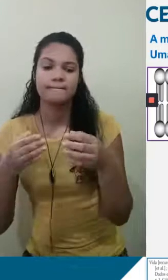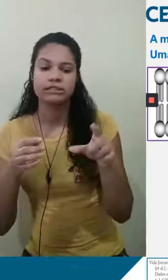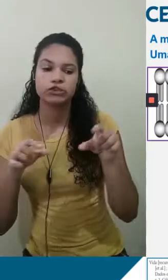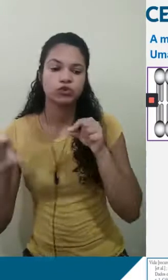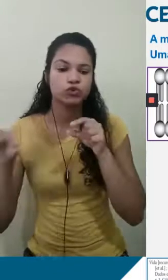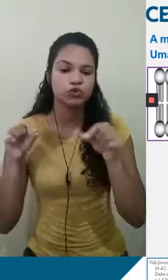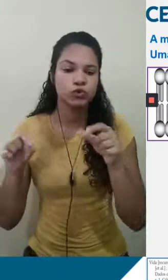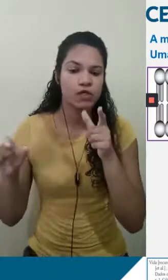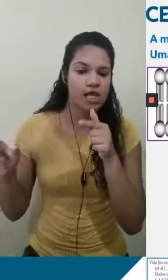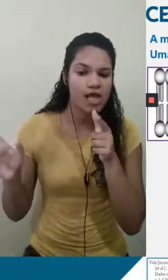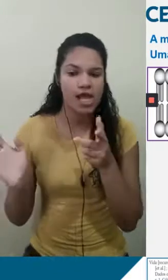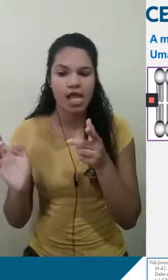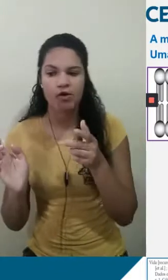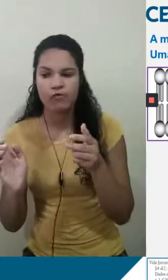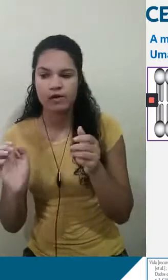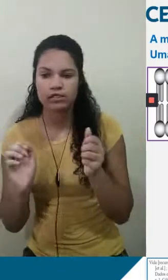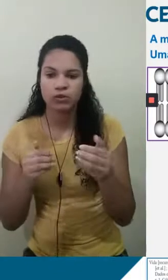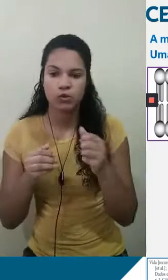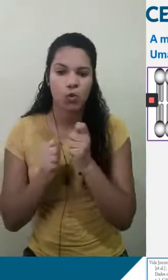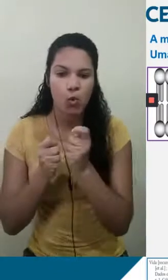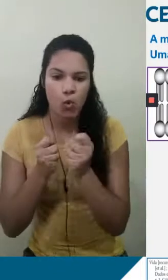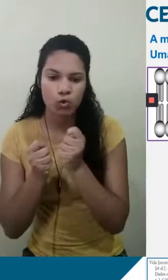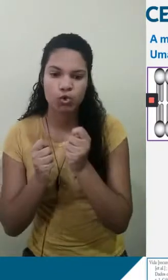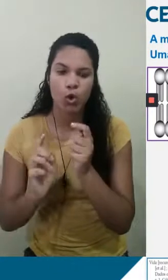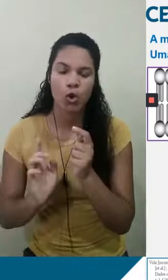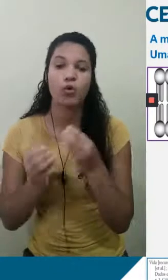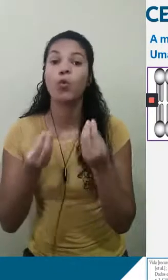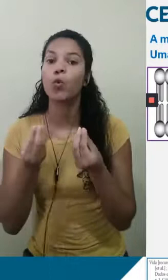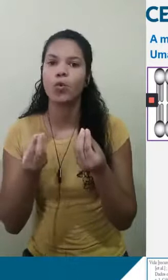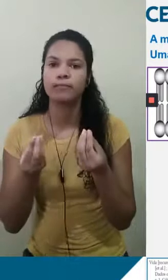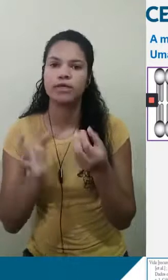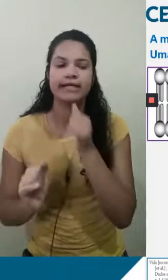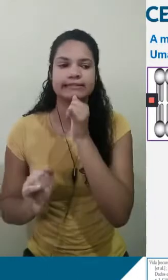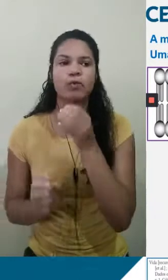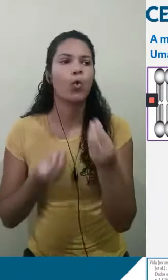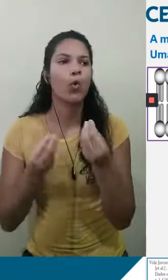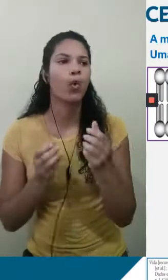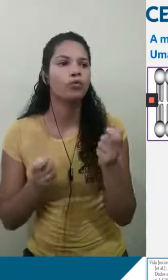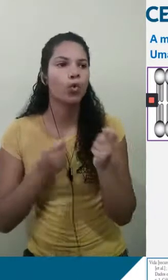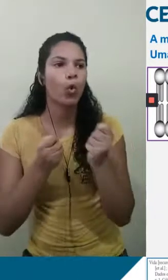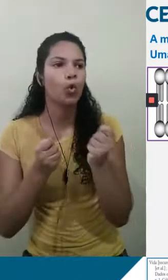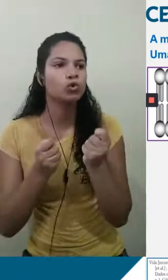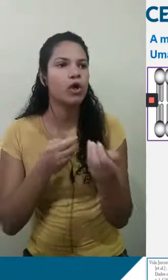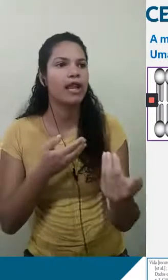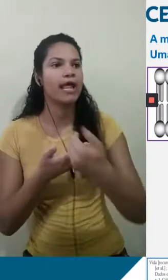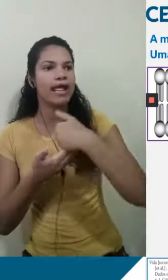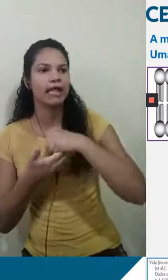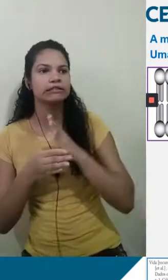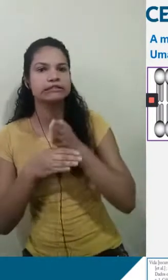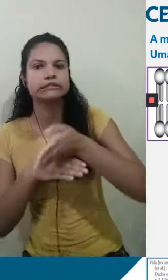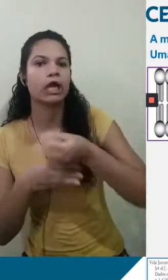de energia, gasto de ATP, ou não demanda gasto de energia, gasto de ATP? Processos como